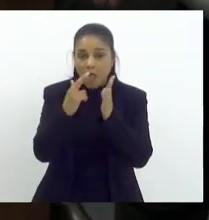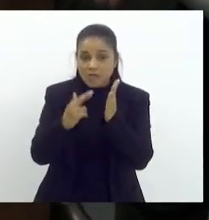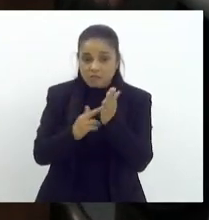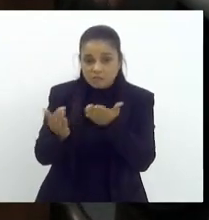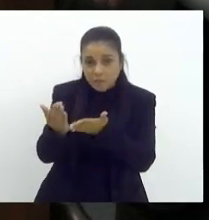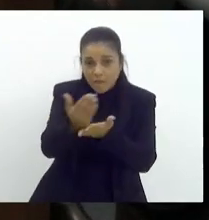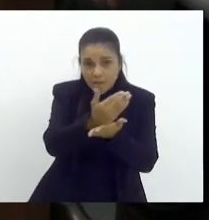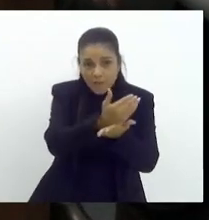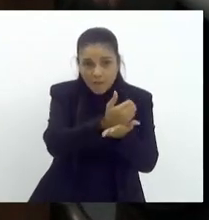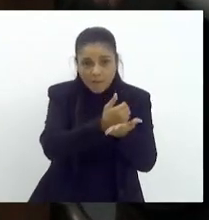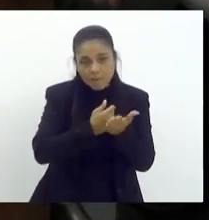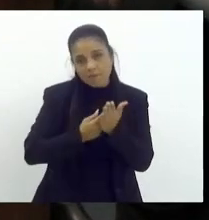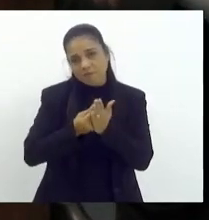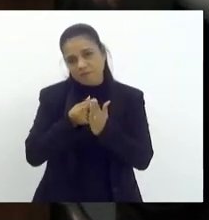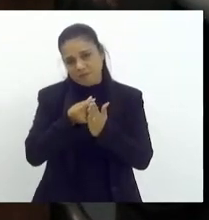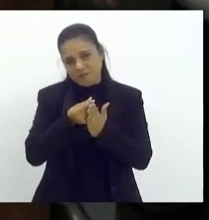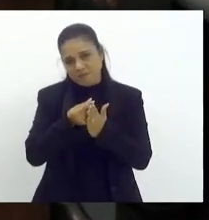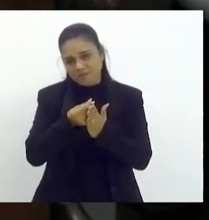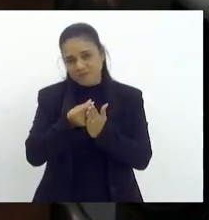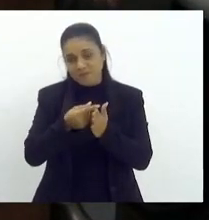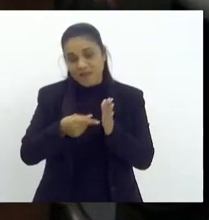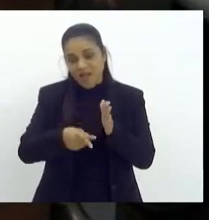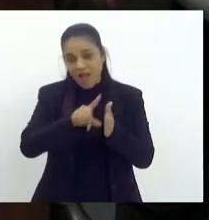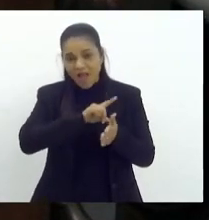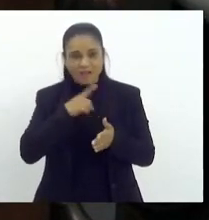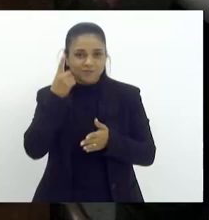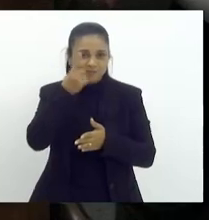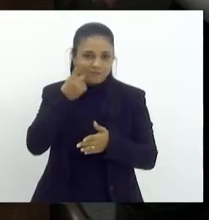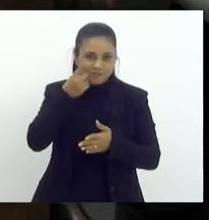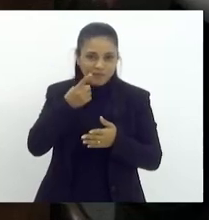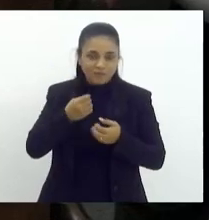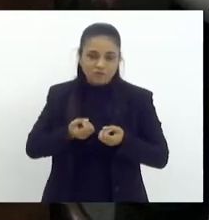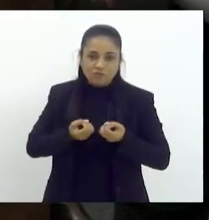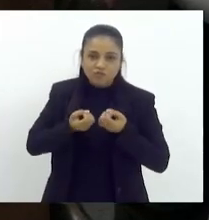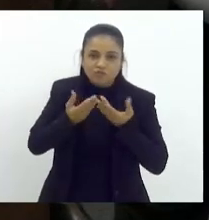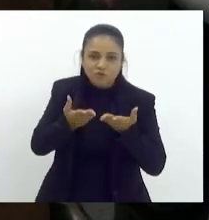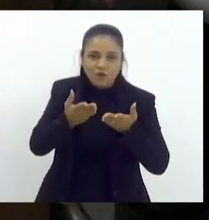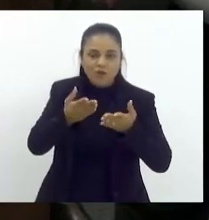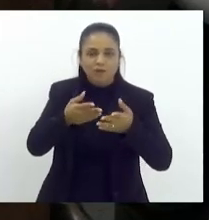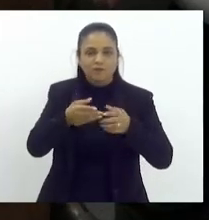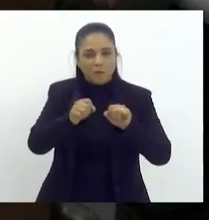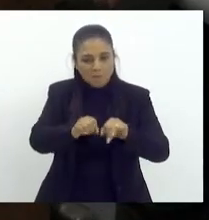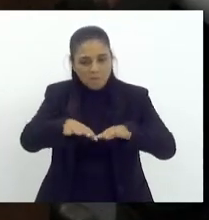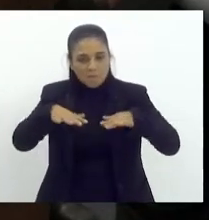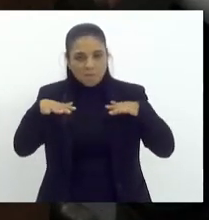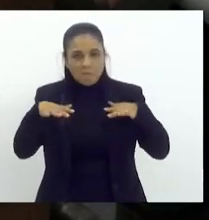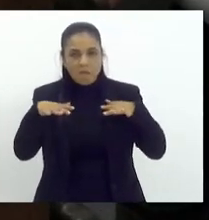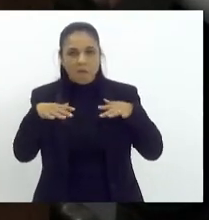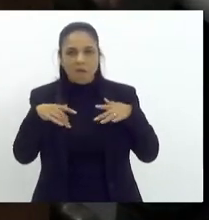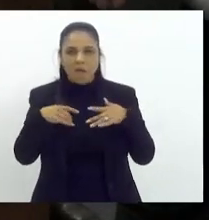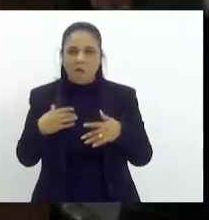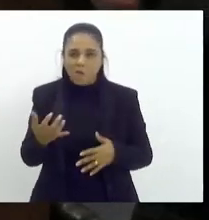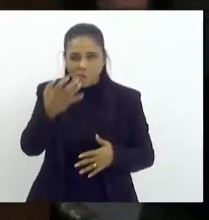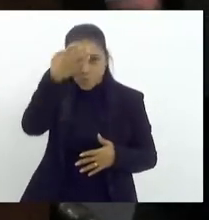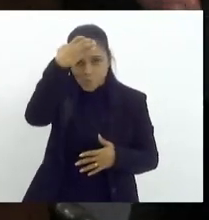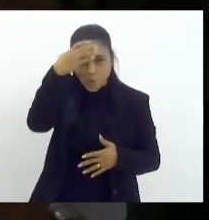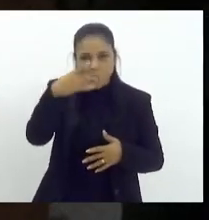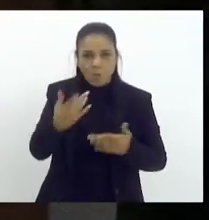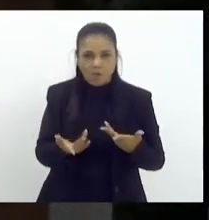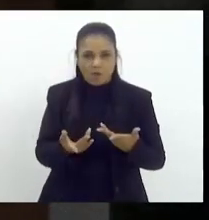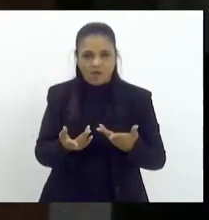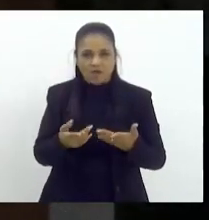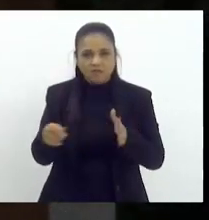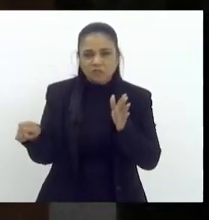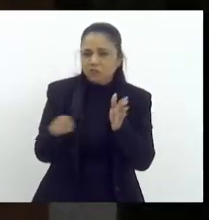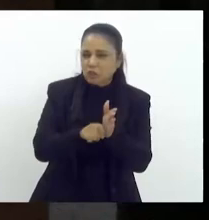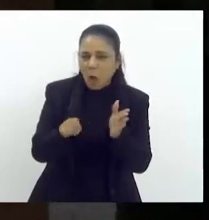recuperação o deputado que me antecedeu tá jogando para plateia para os incautos que insistem ou lobotomizados ou